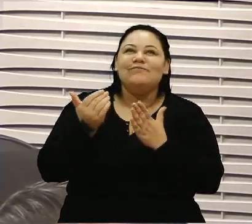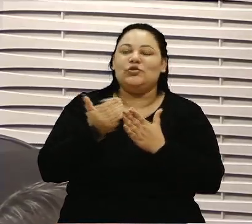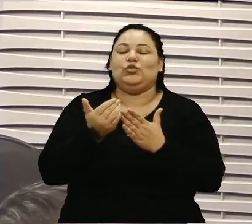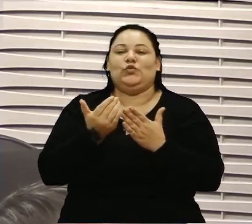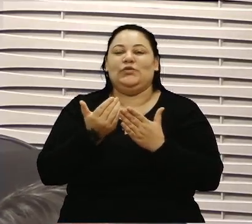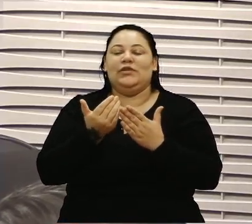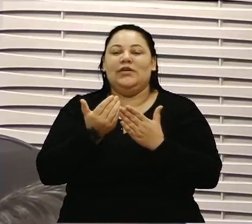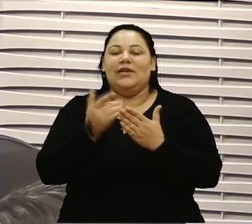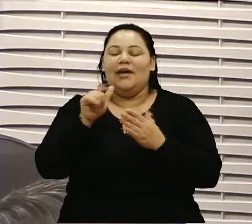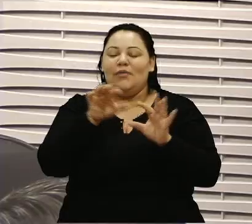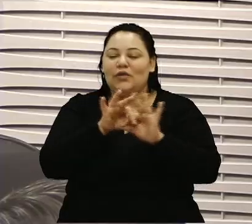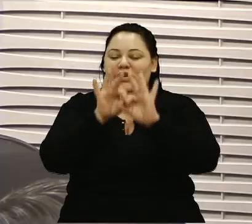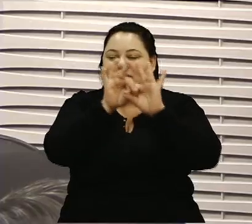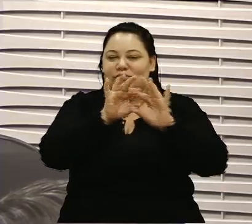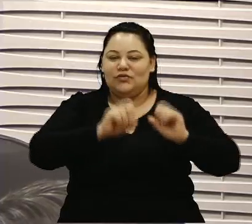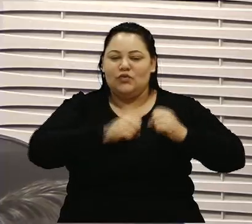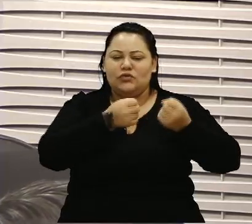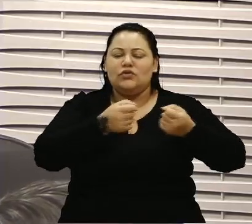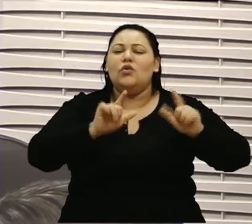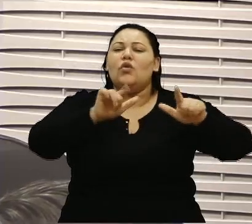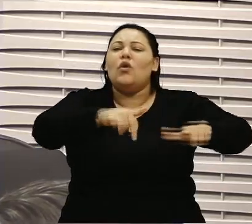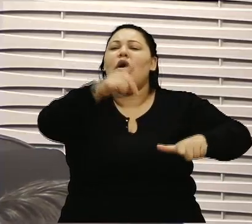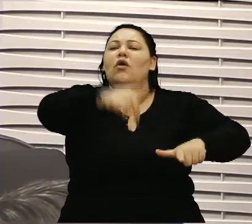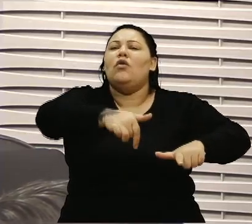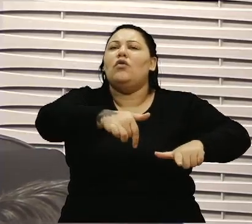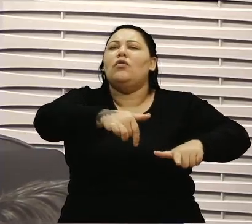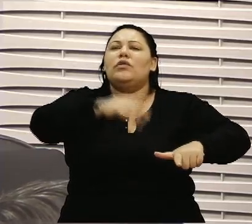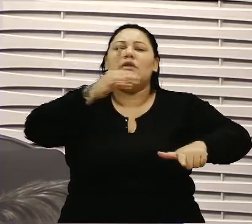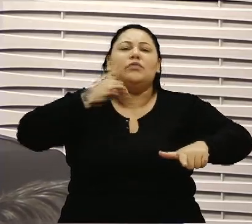que está hoje os deputados federais e estaduais?